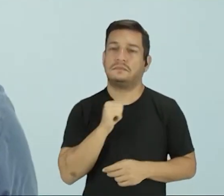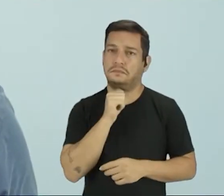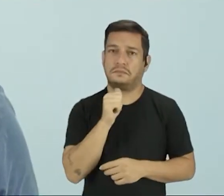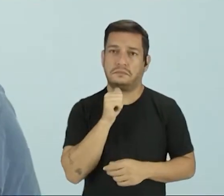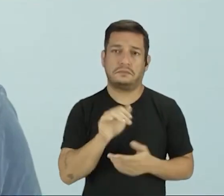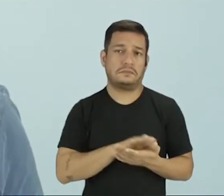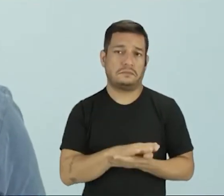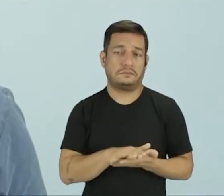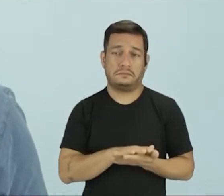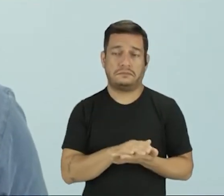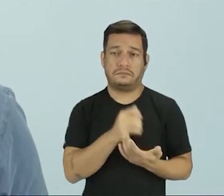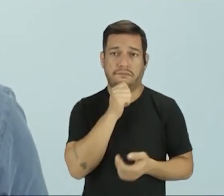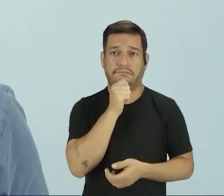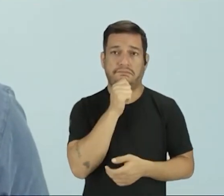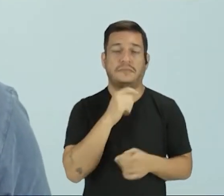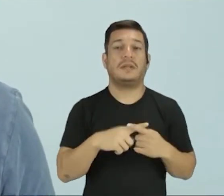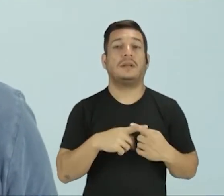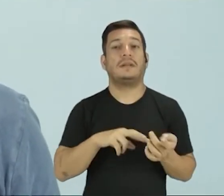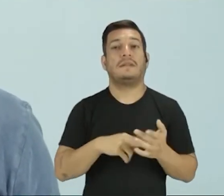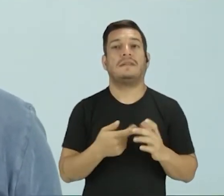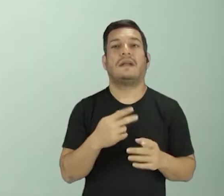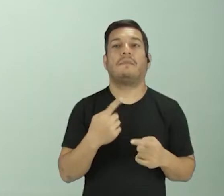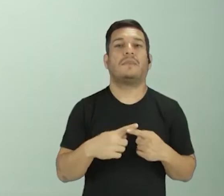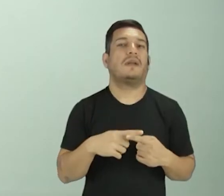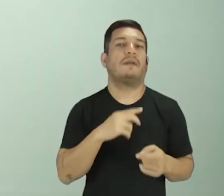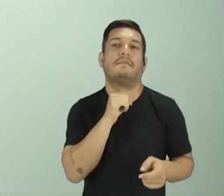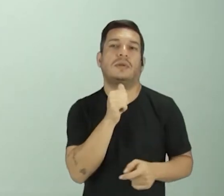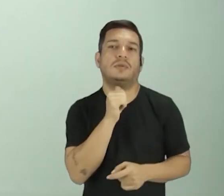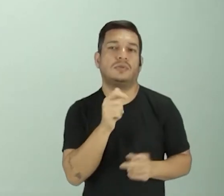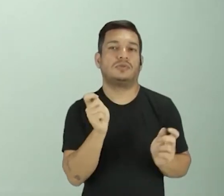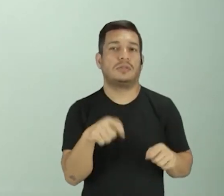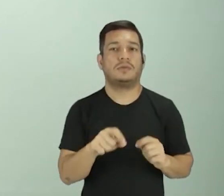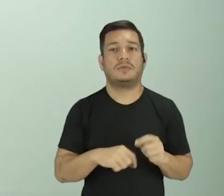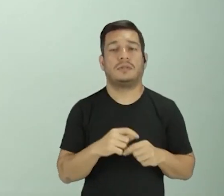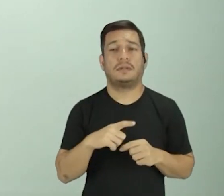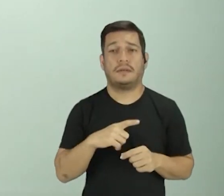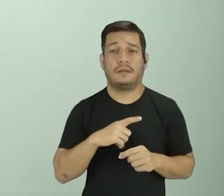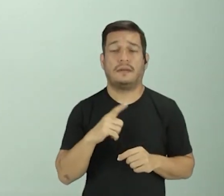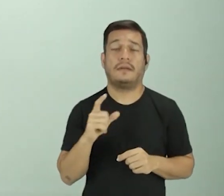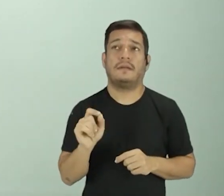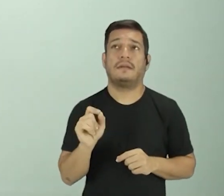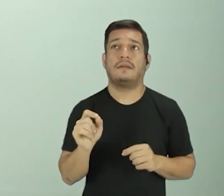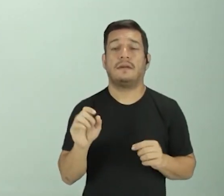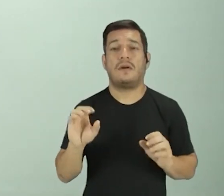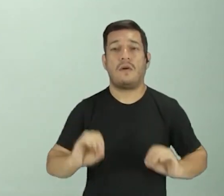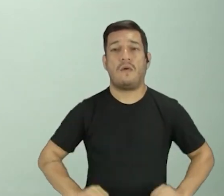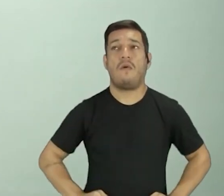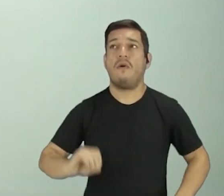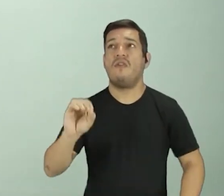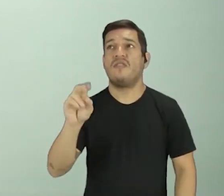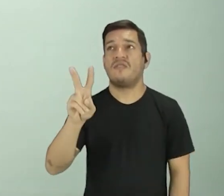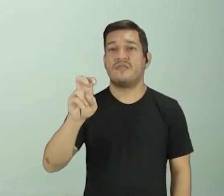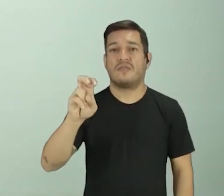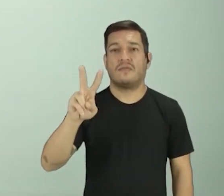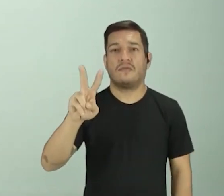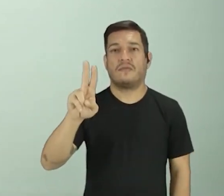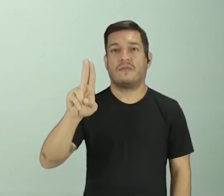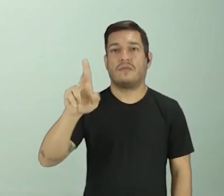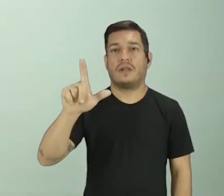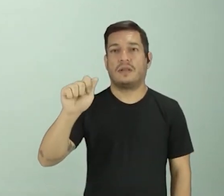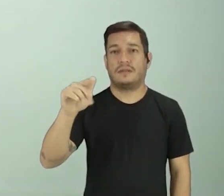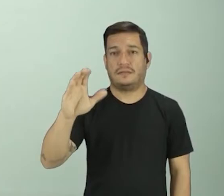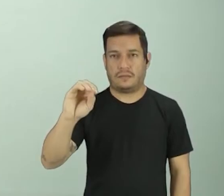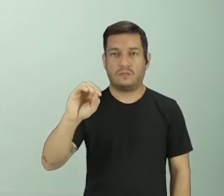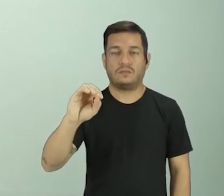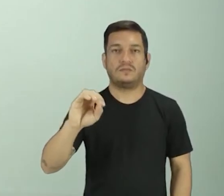menstruado ainda. Por quê? Porque não significa que ela não menstruou, que ela já não entrou, né, em ovulação e liberação do seu